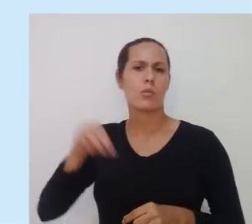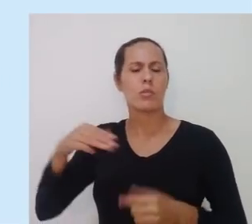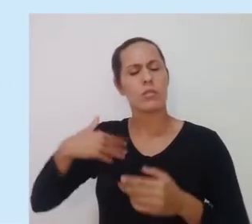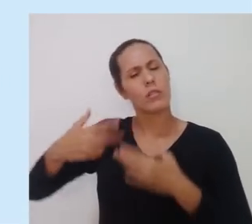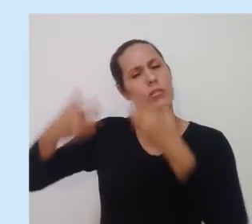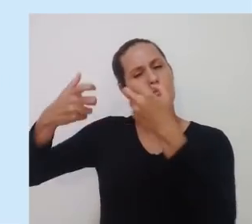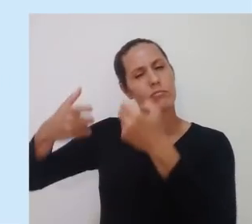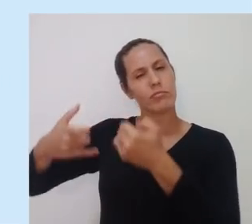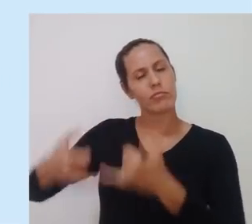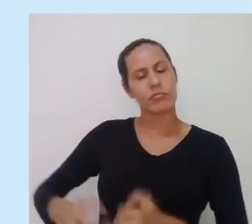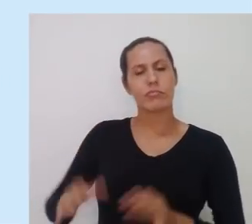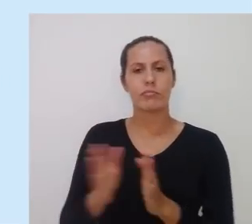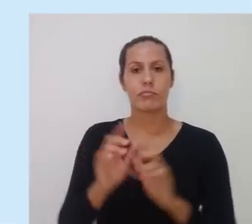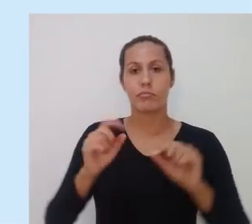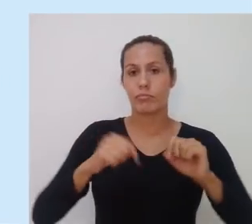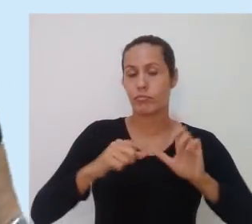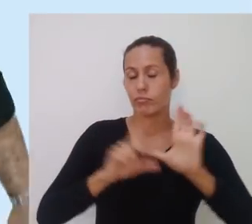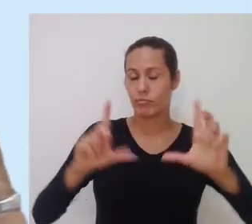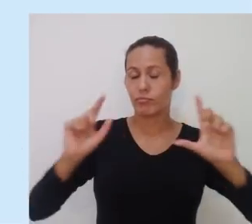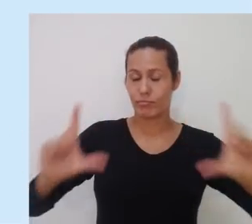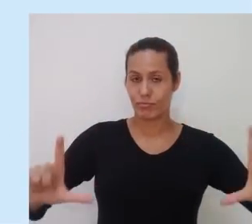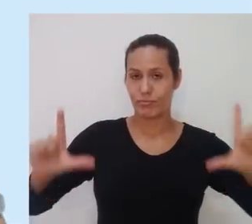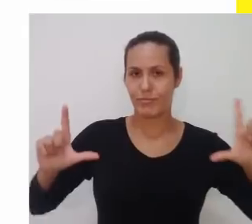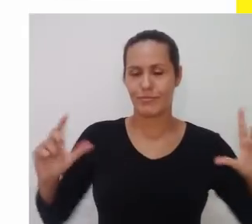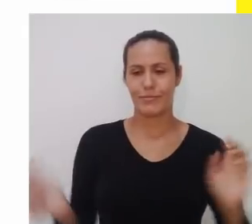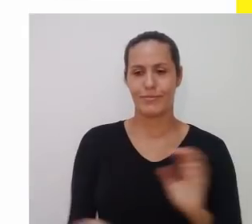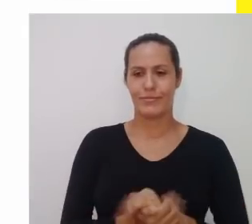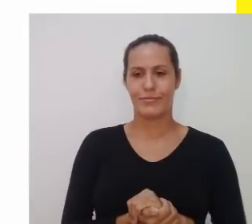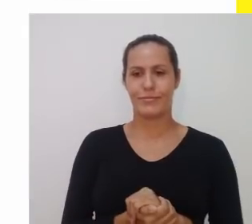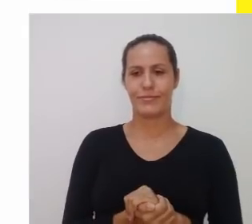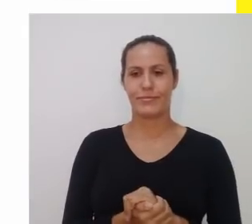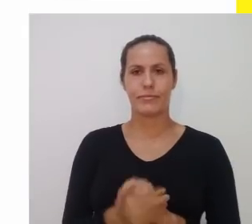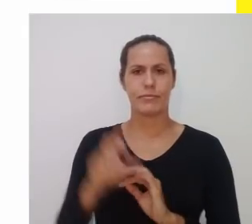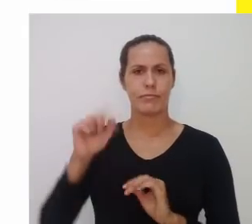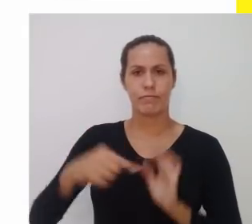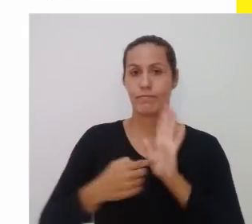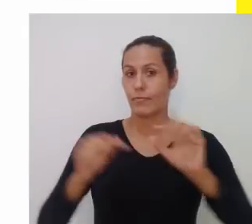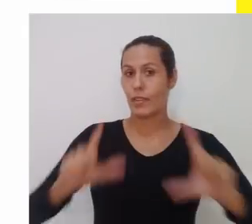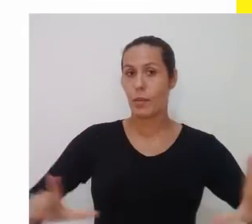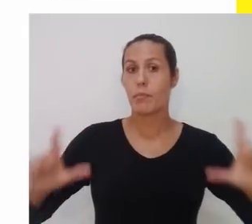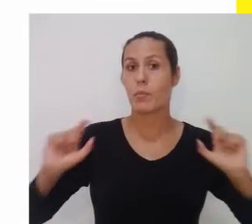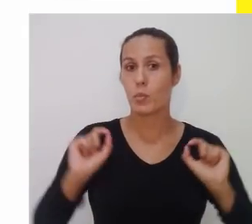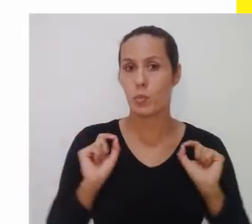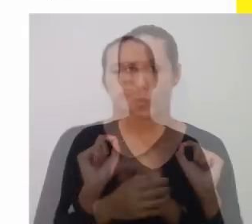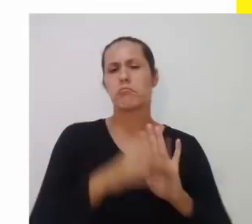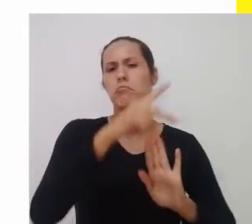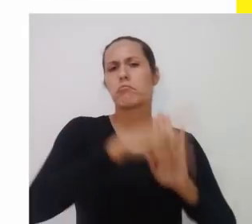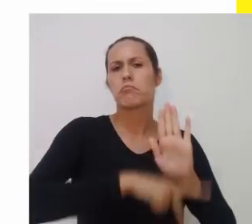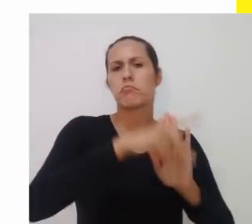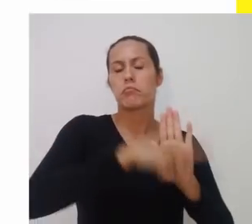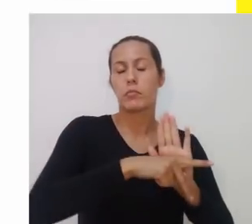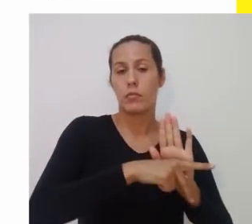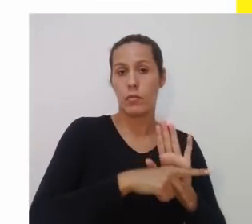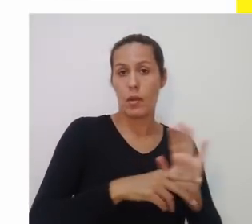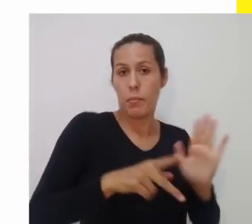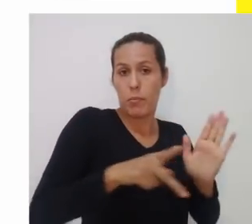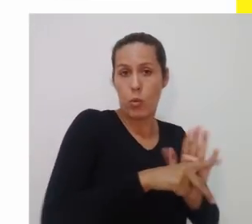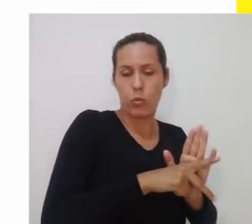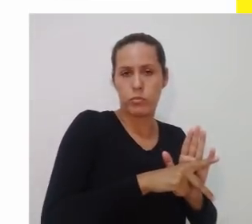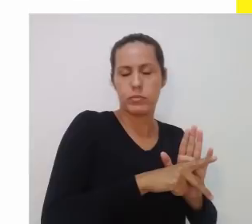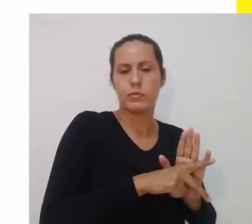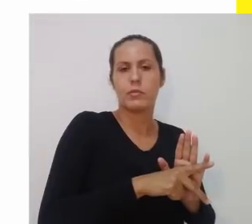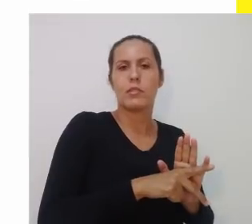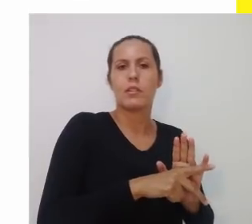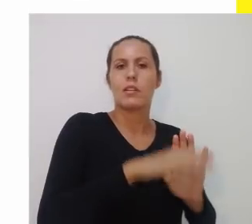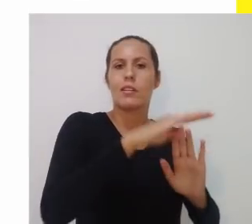25 minutos. Então vem comigo, de olho na tela. Na tela aparece o seguinte, aparece